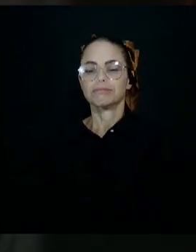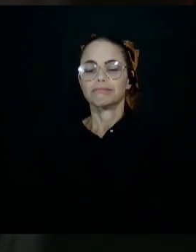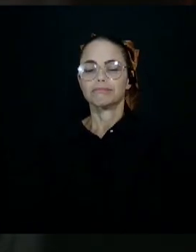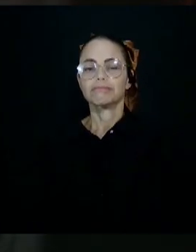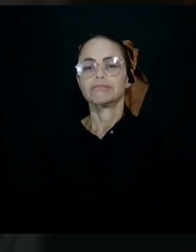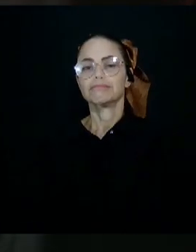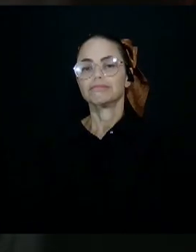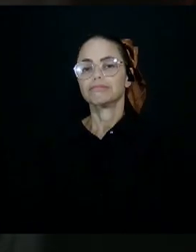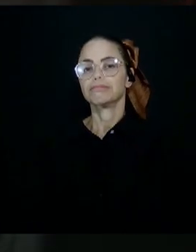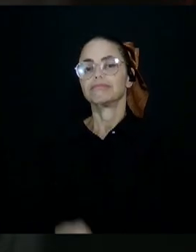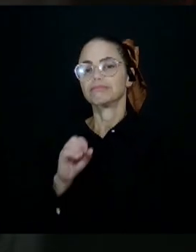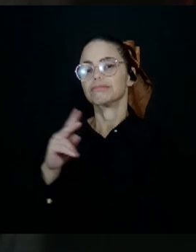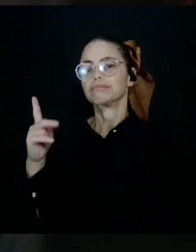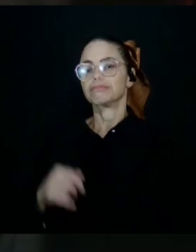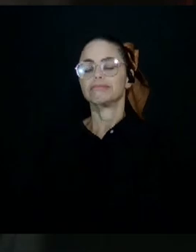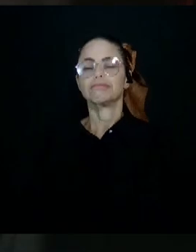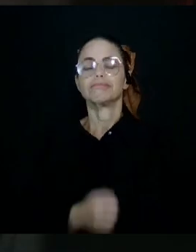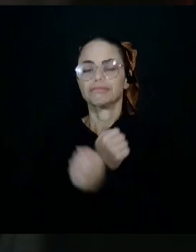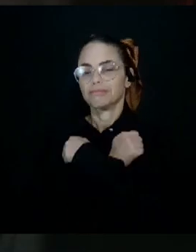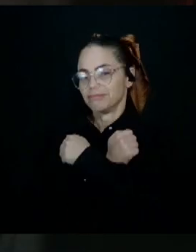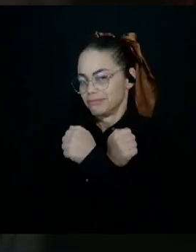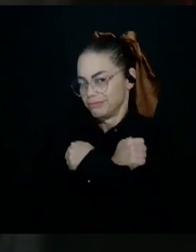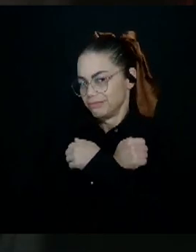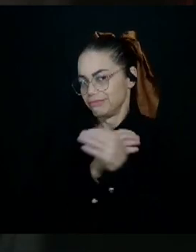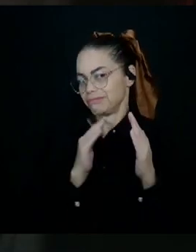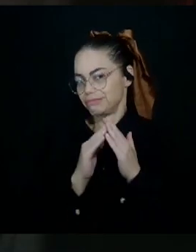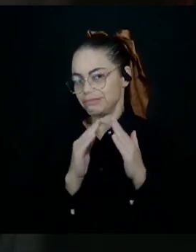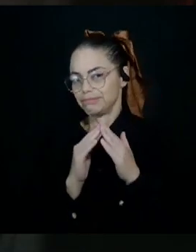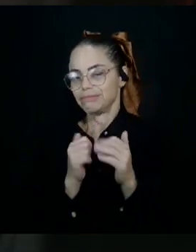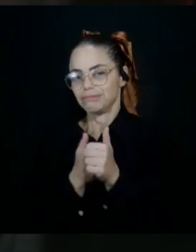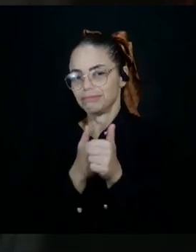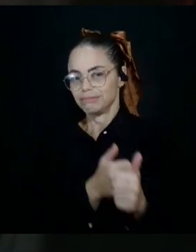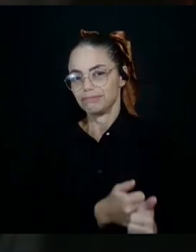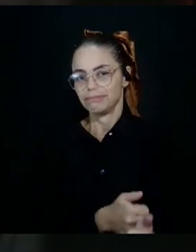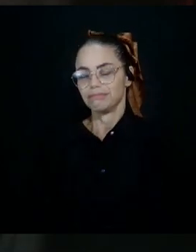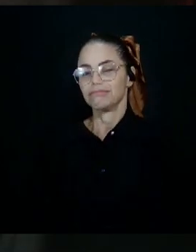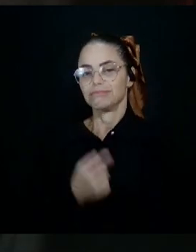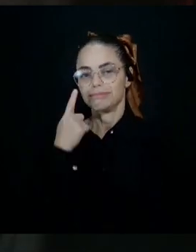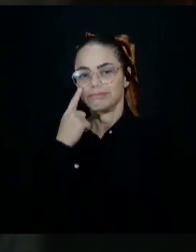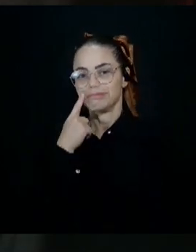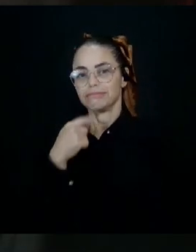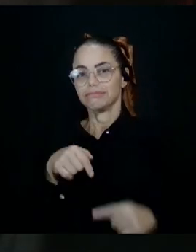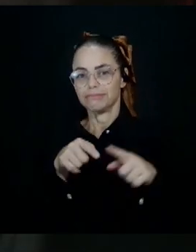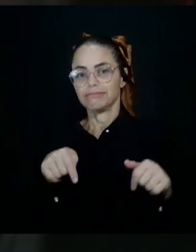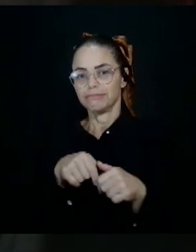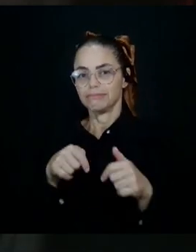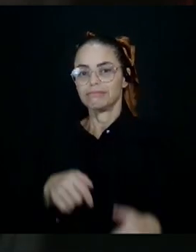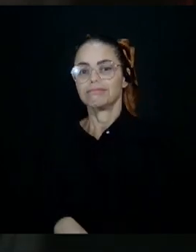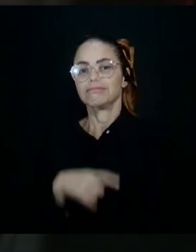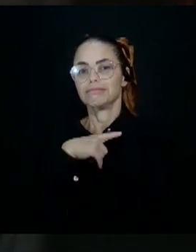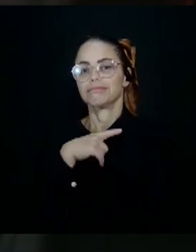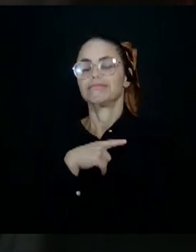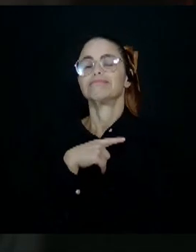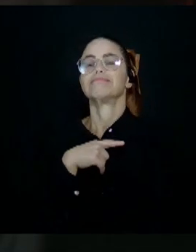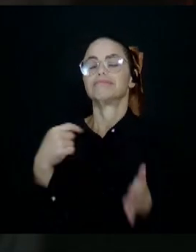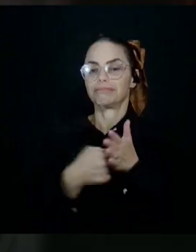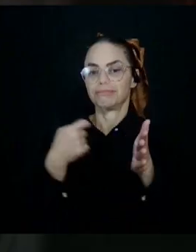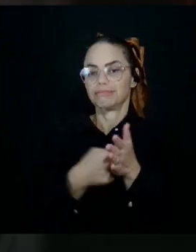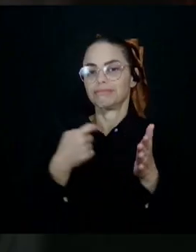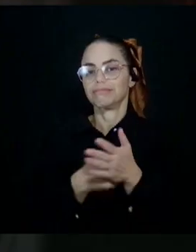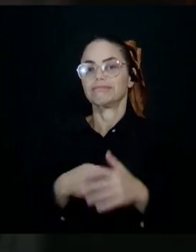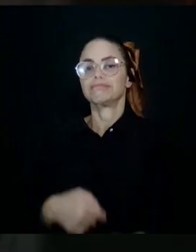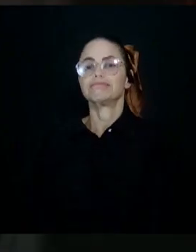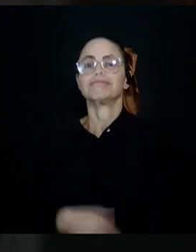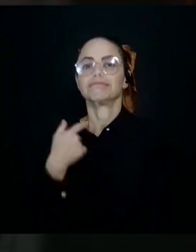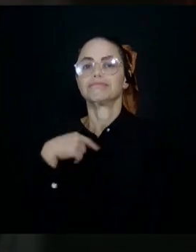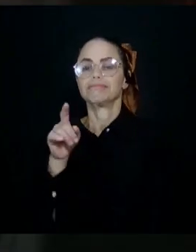gente mandou um abraço para você que está em casa, você que está acompanhando a gente também nos consultórios, estou sabendo aí que tem muita gente que passa por aqui e aí